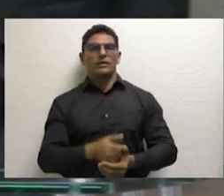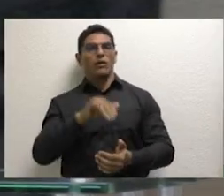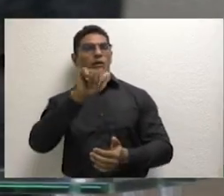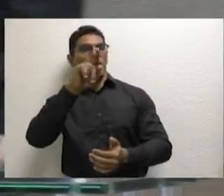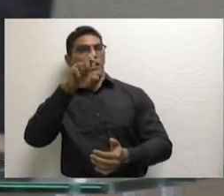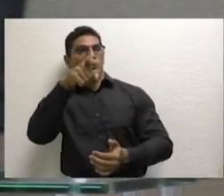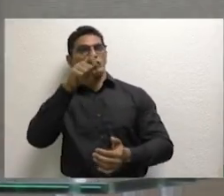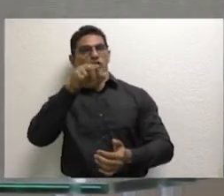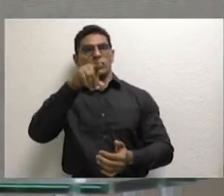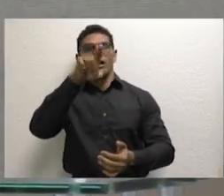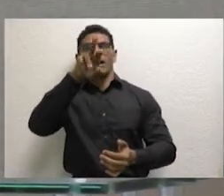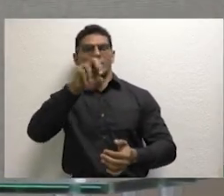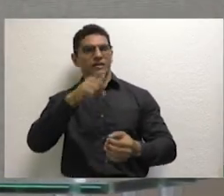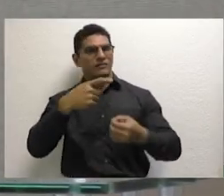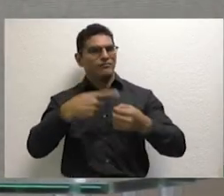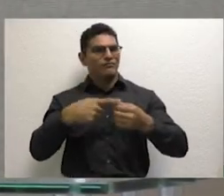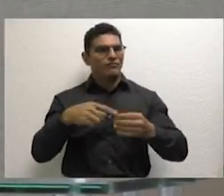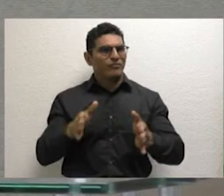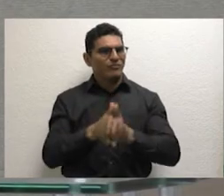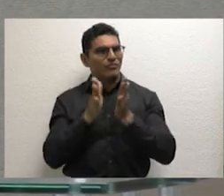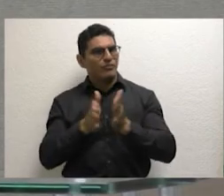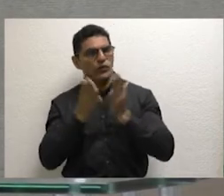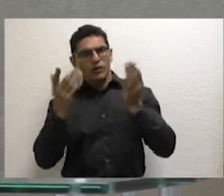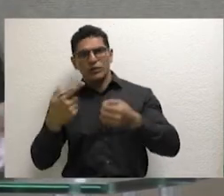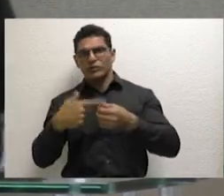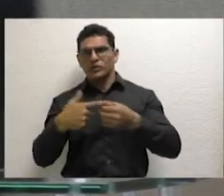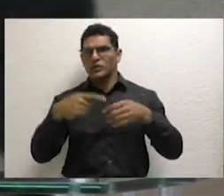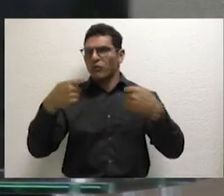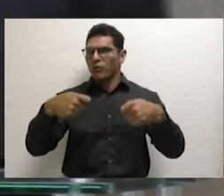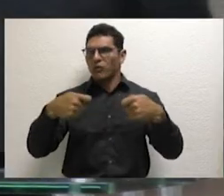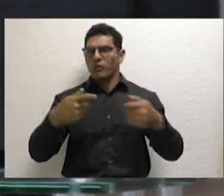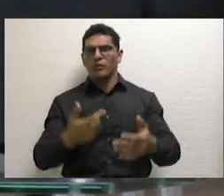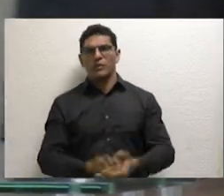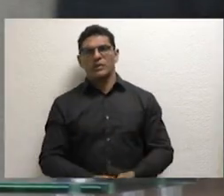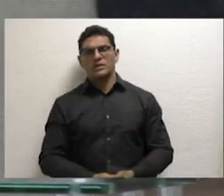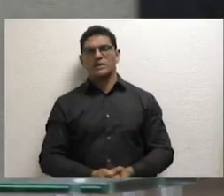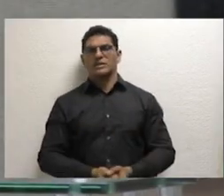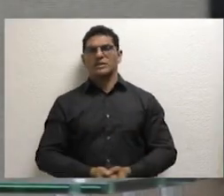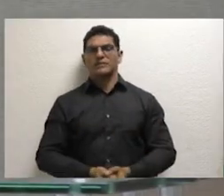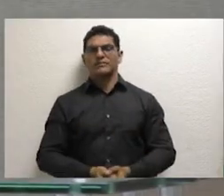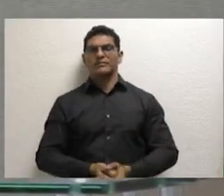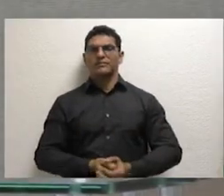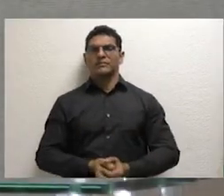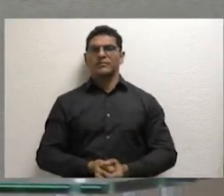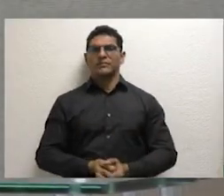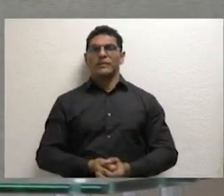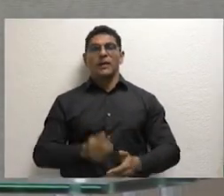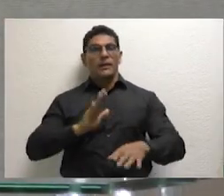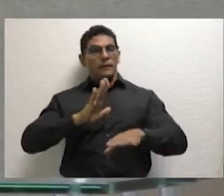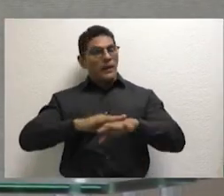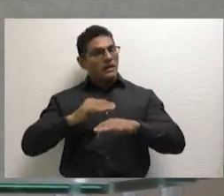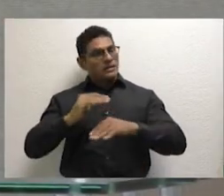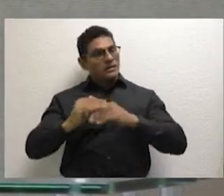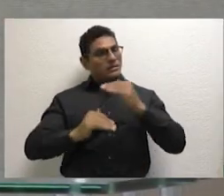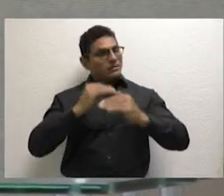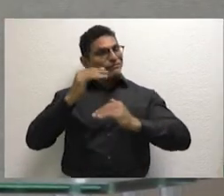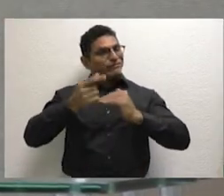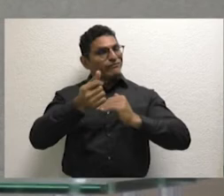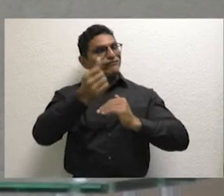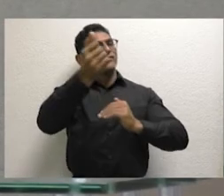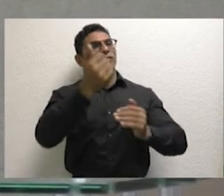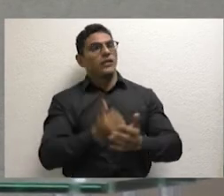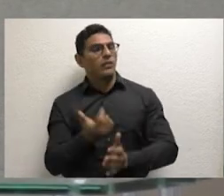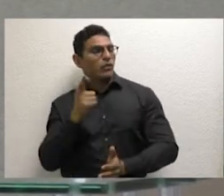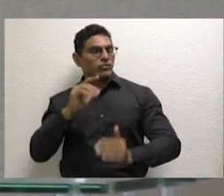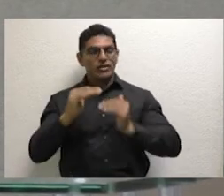que é uma região muito pobre onde o município precisa cada vez mais de mais recurso para poder investir